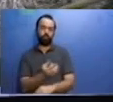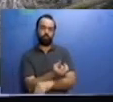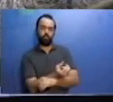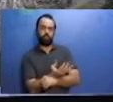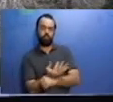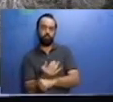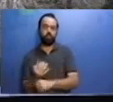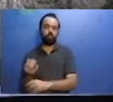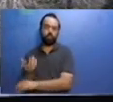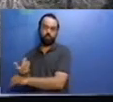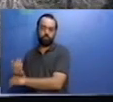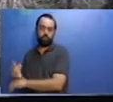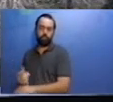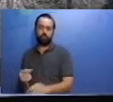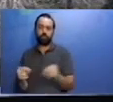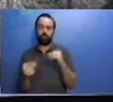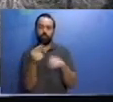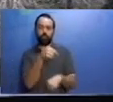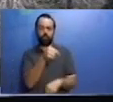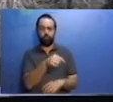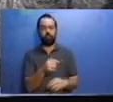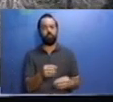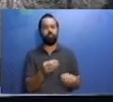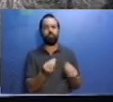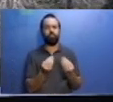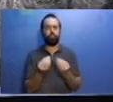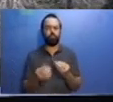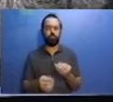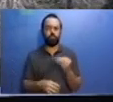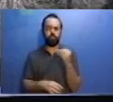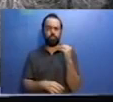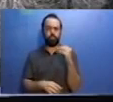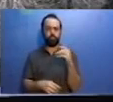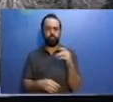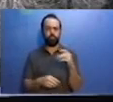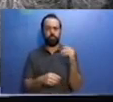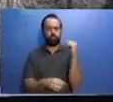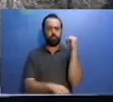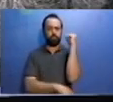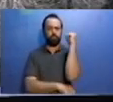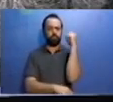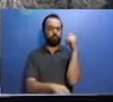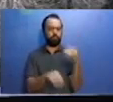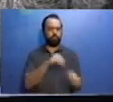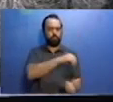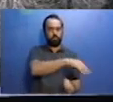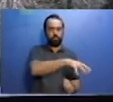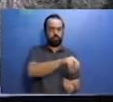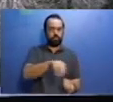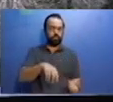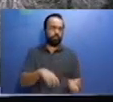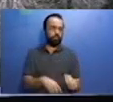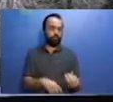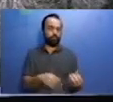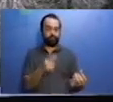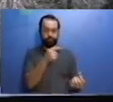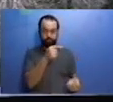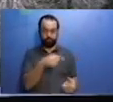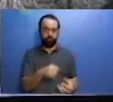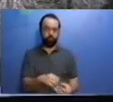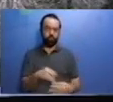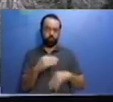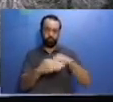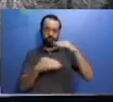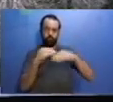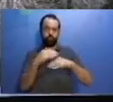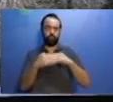quantidades de grama, uma que cresceu com bastante micorriza e uma que cresceu sem, com pouca quantidade. Percebam que a que tem mais micorriza é a que se